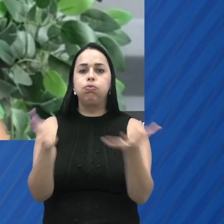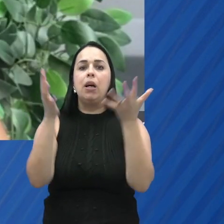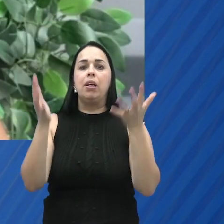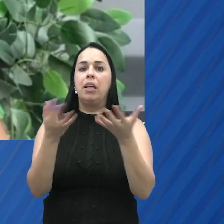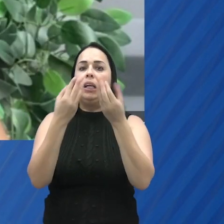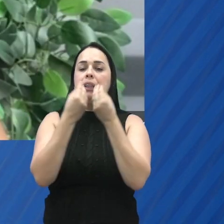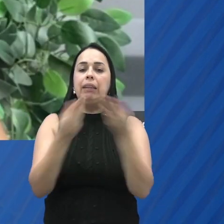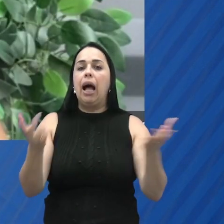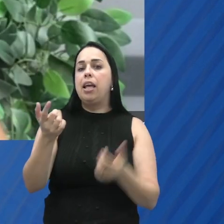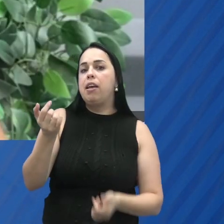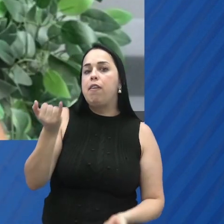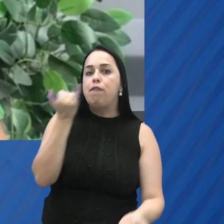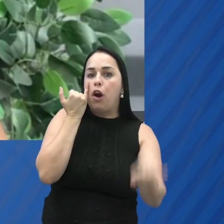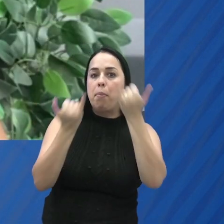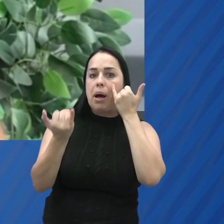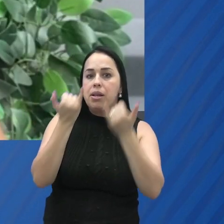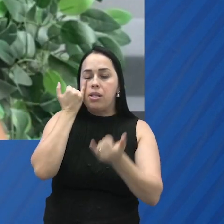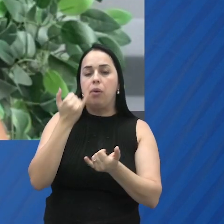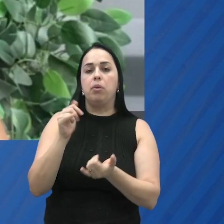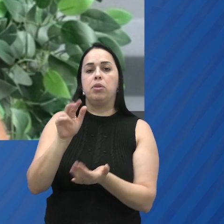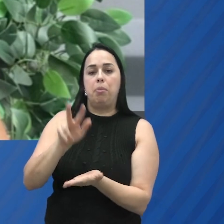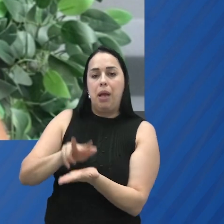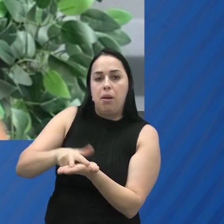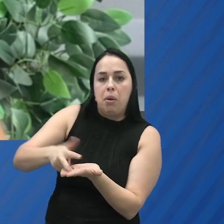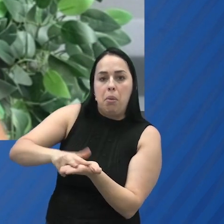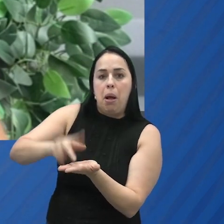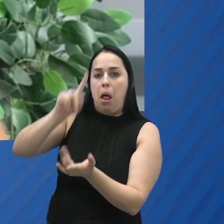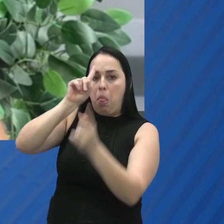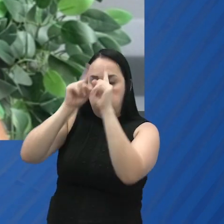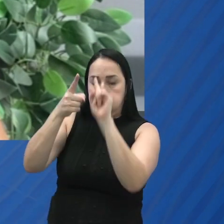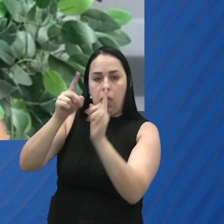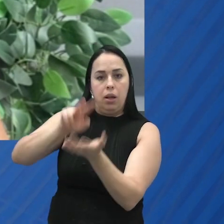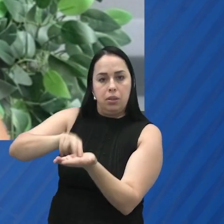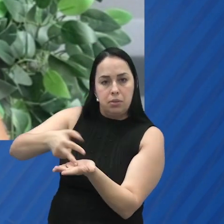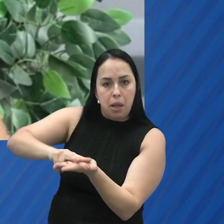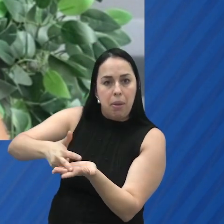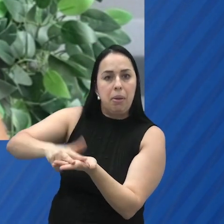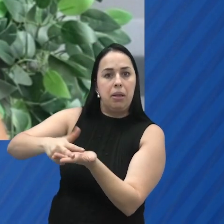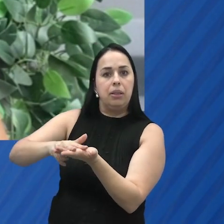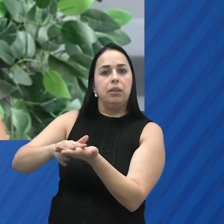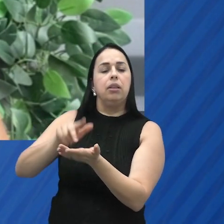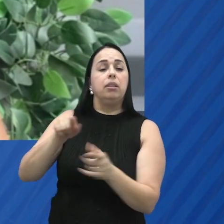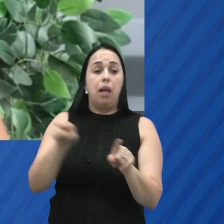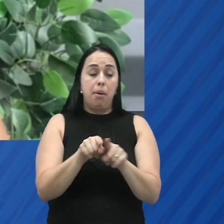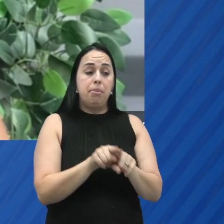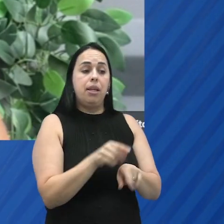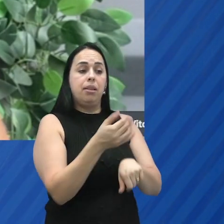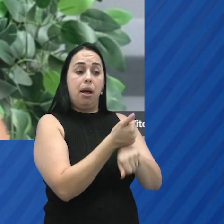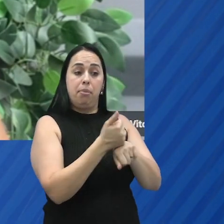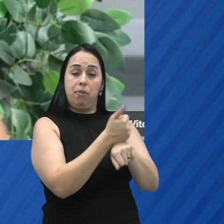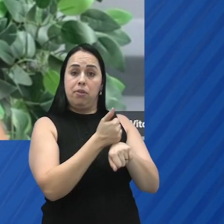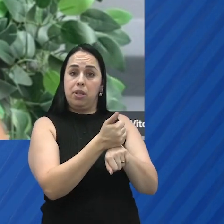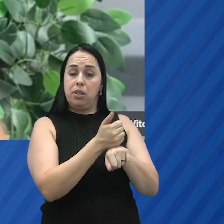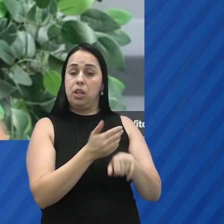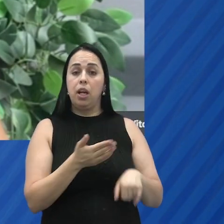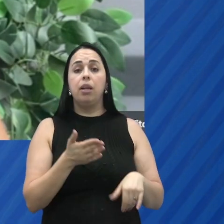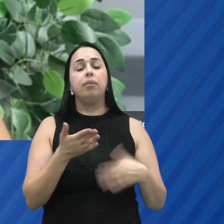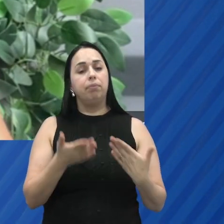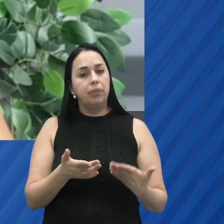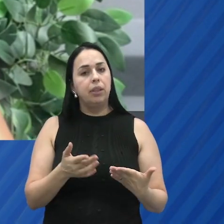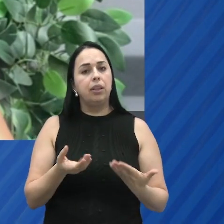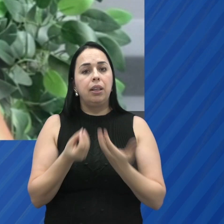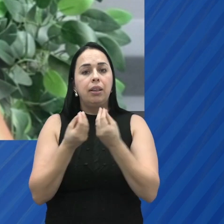o maior número de pessoas com epilepsia e seus familiares, né, profissionais que trabalham na